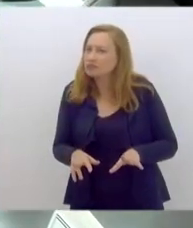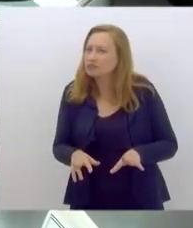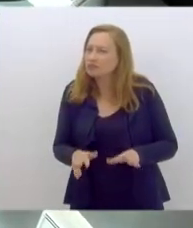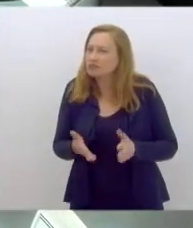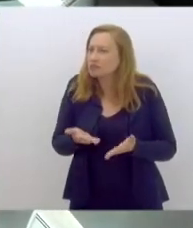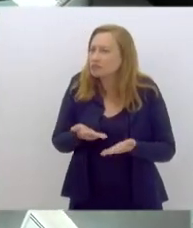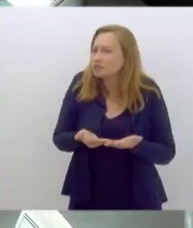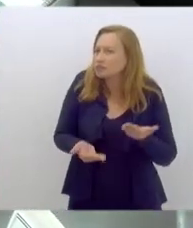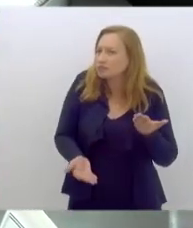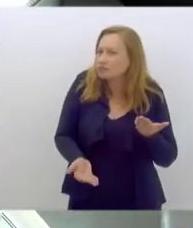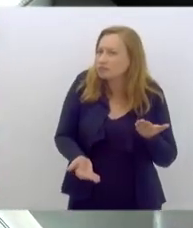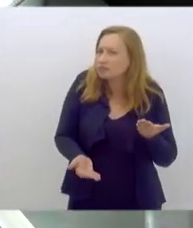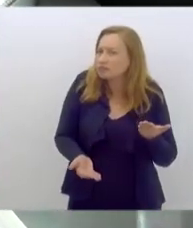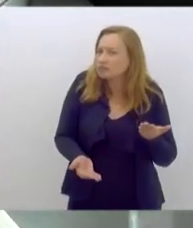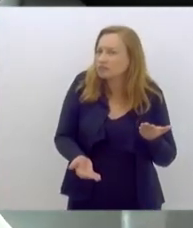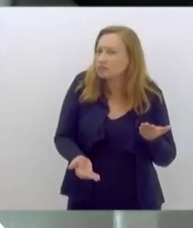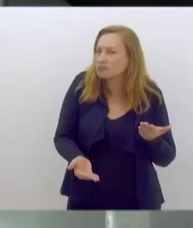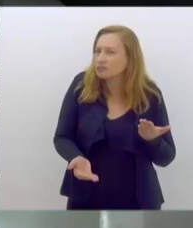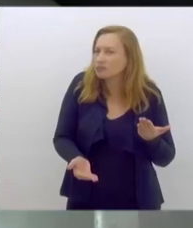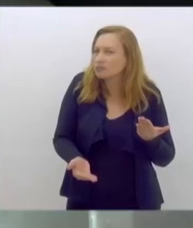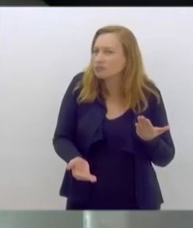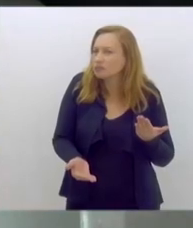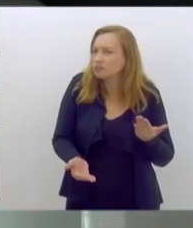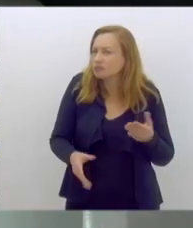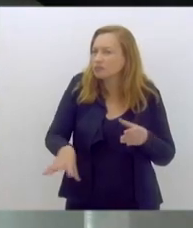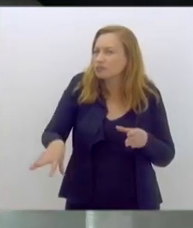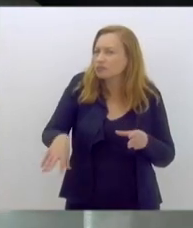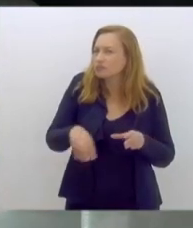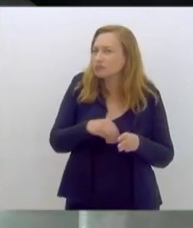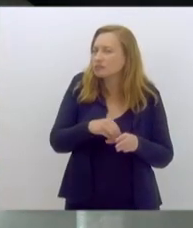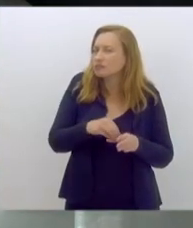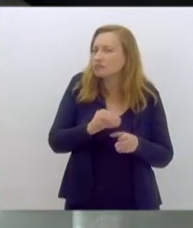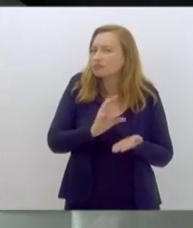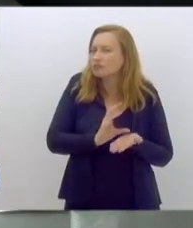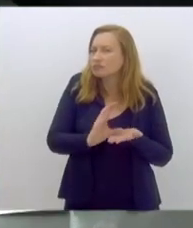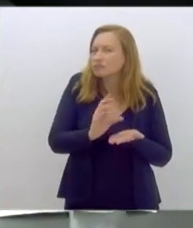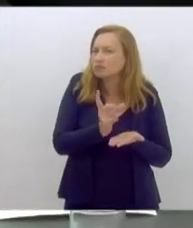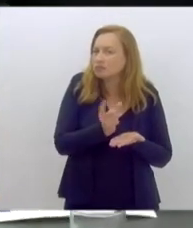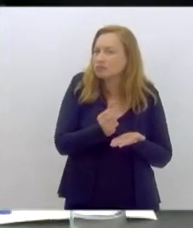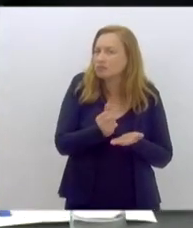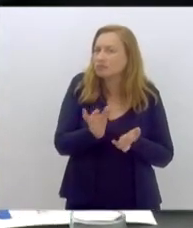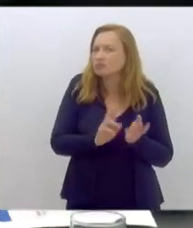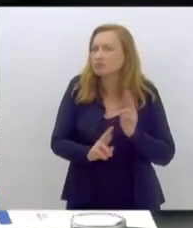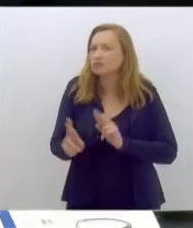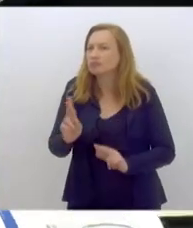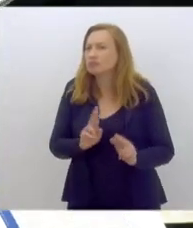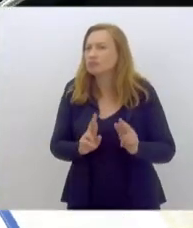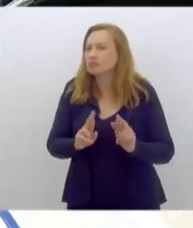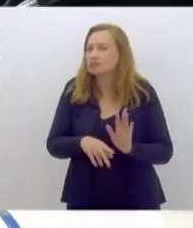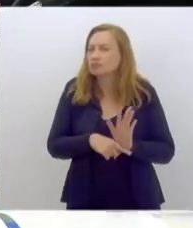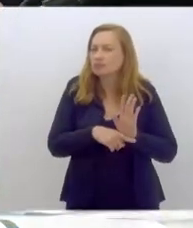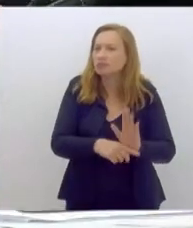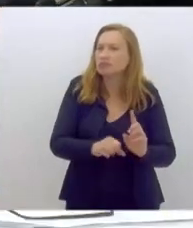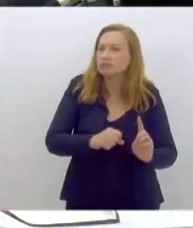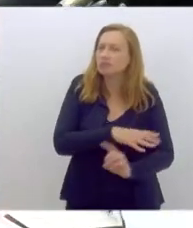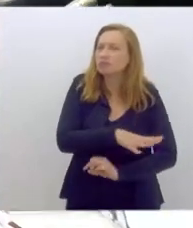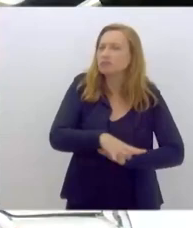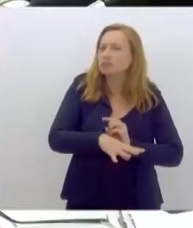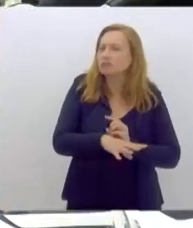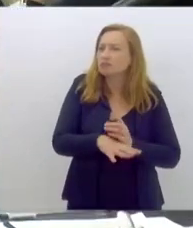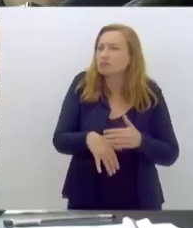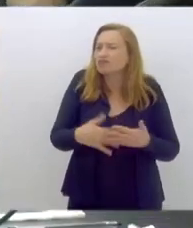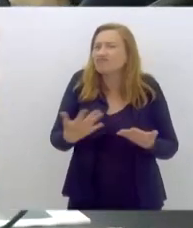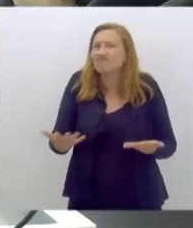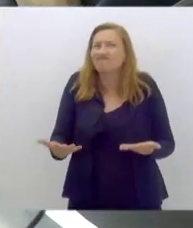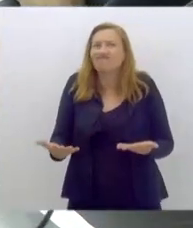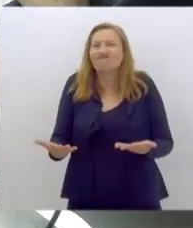queda daquilo que vai ser alocado com recursos em relação à assistência social quer